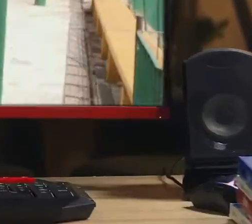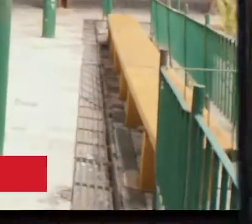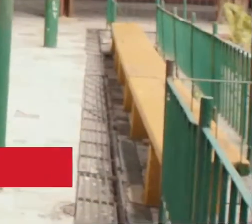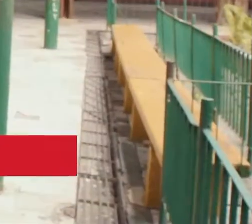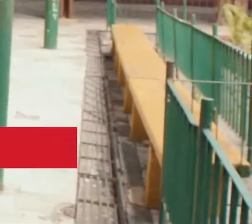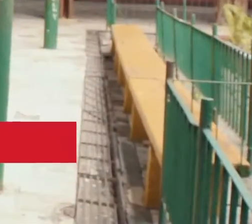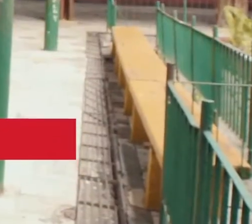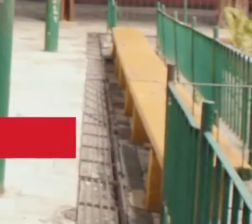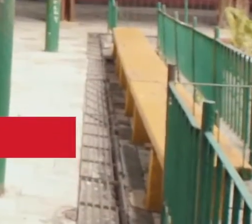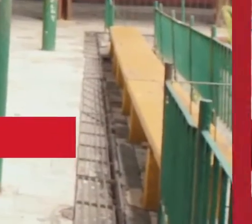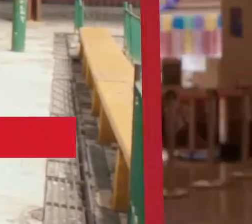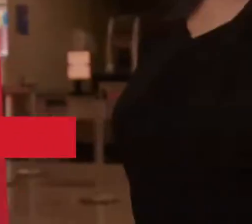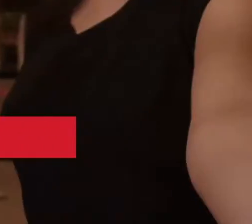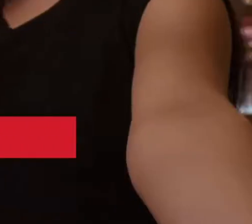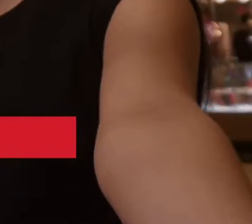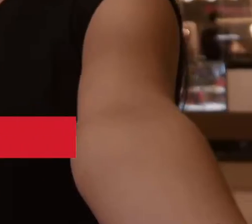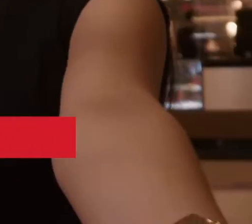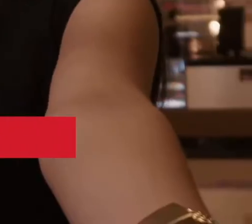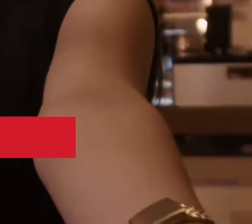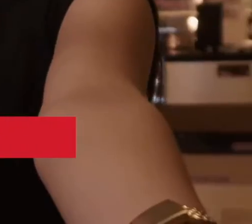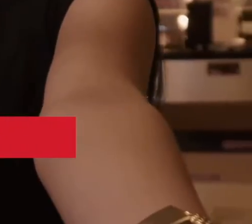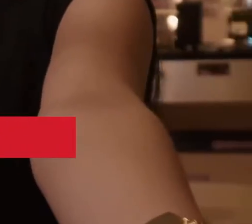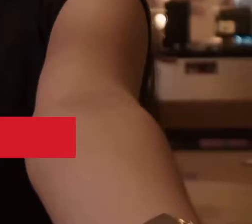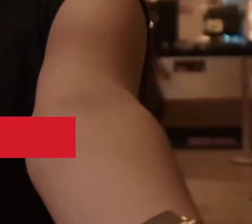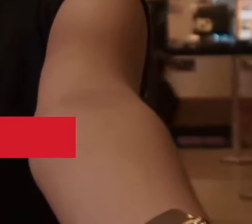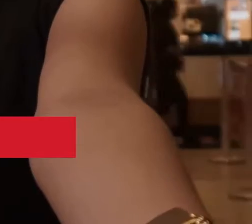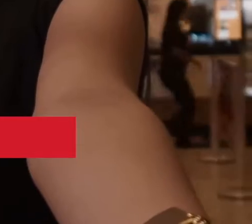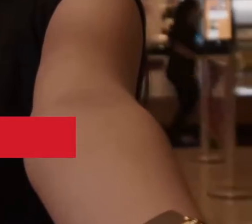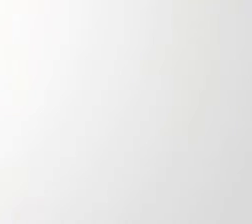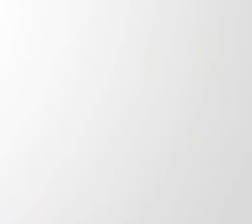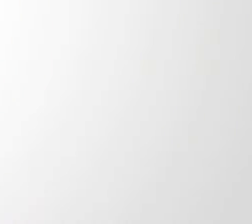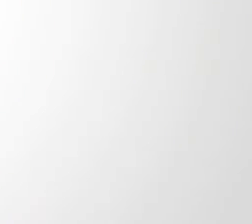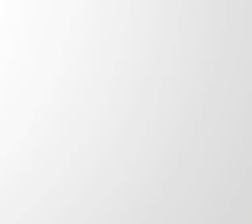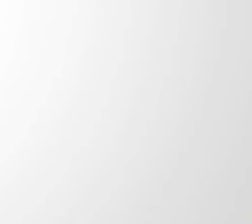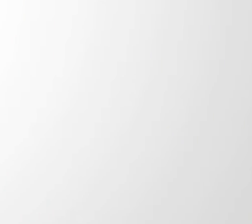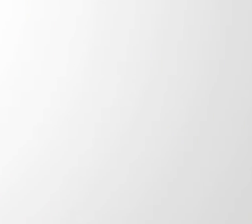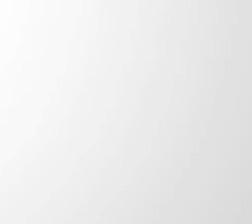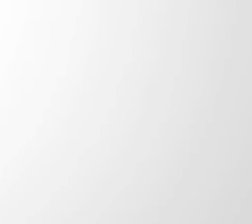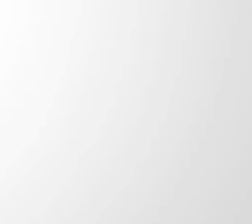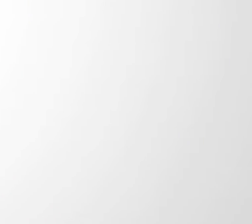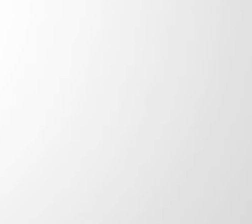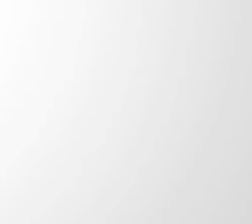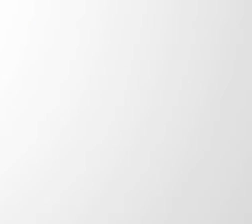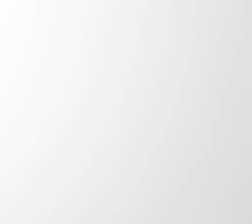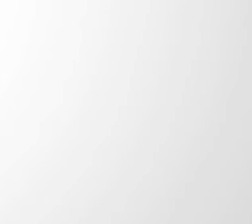mais. Plataforma Gonçalves Dias. Aprenda onde estiver.